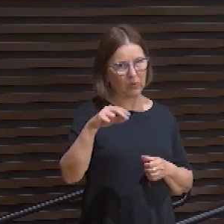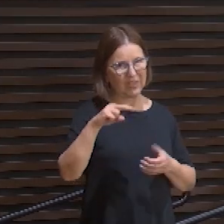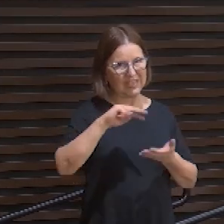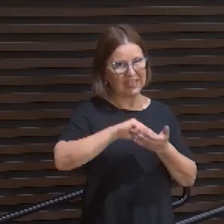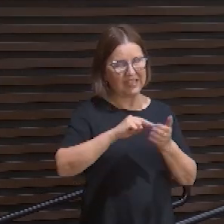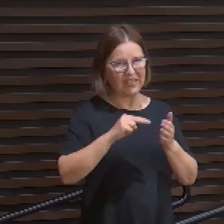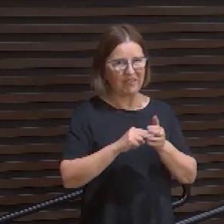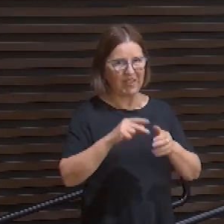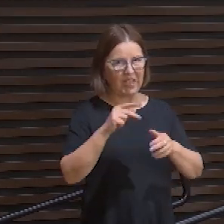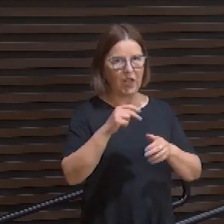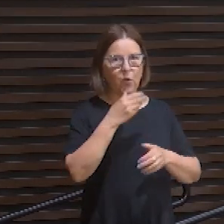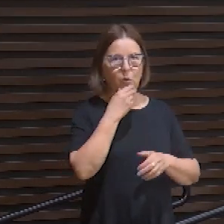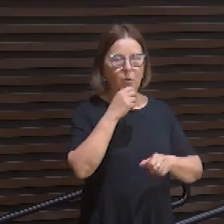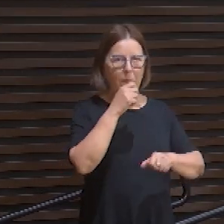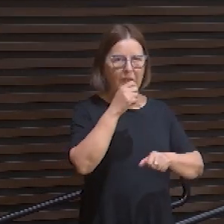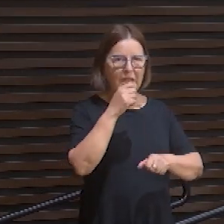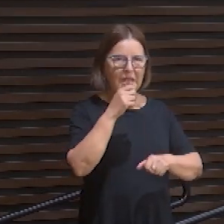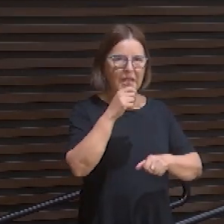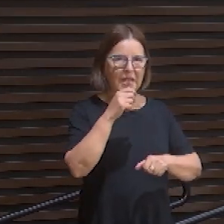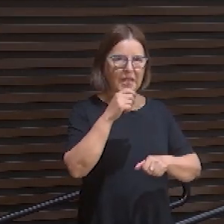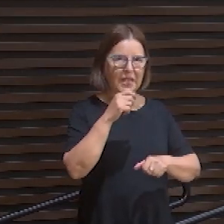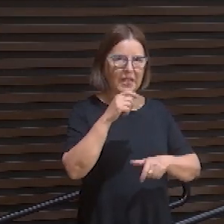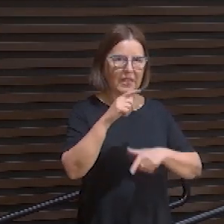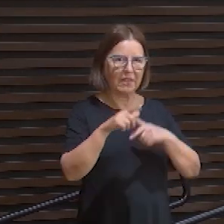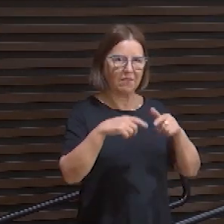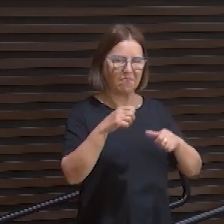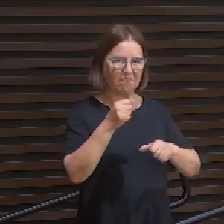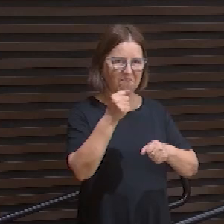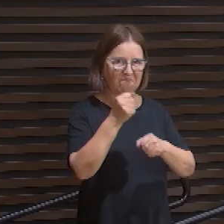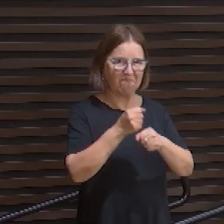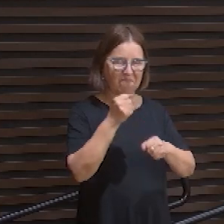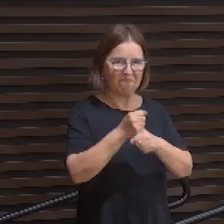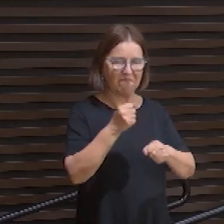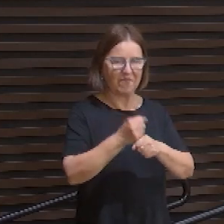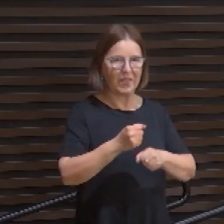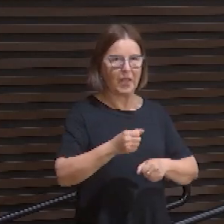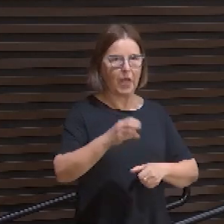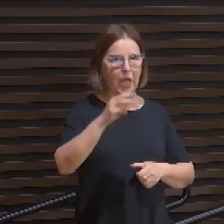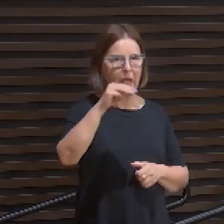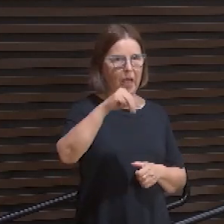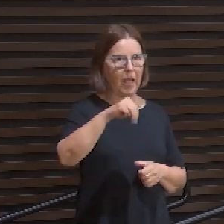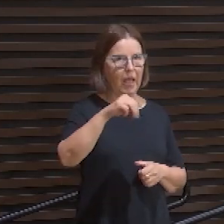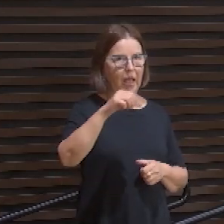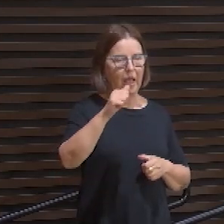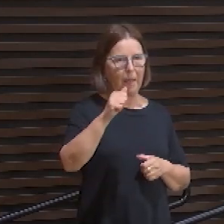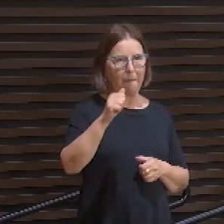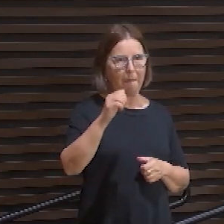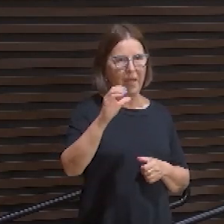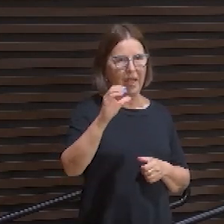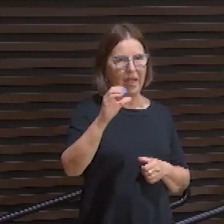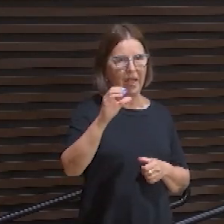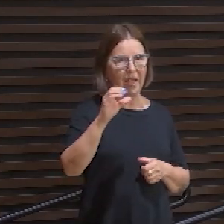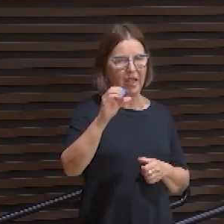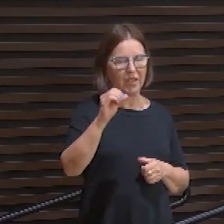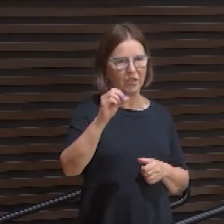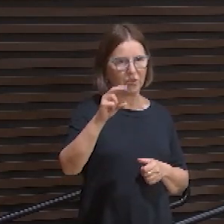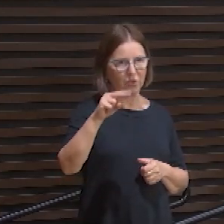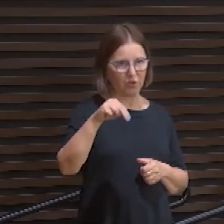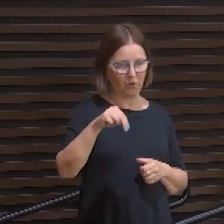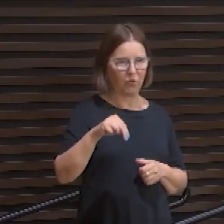de verdade. Eu aqui no meu auditório eu tenho alguns maçons